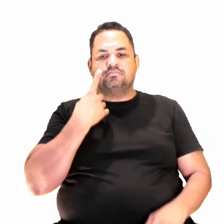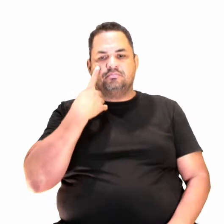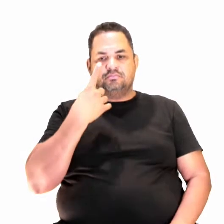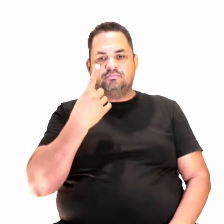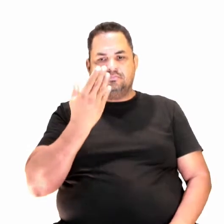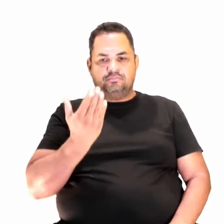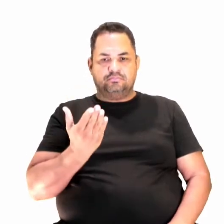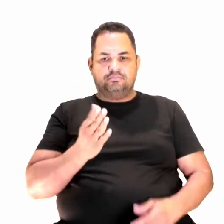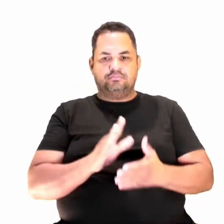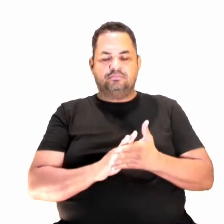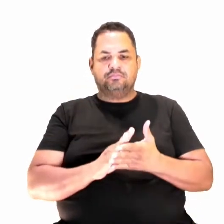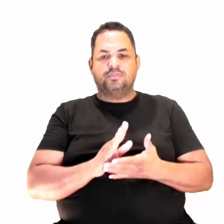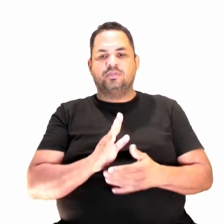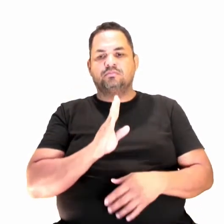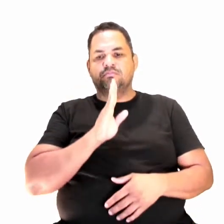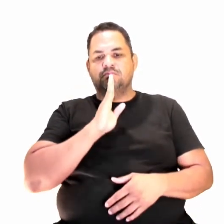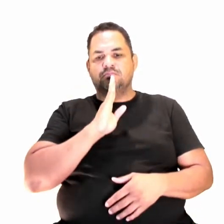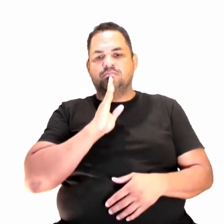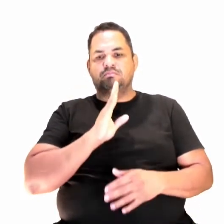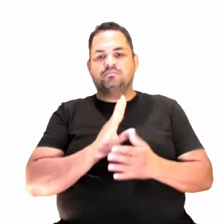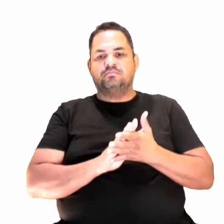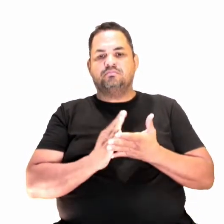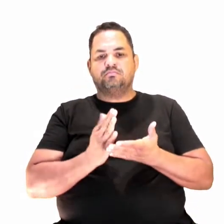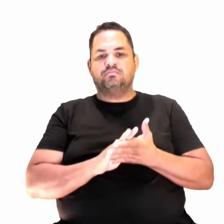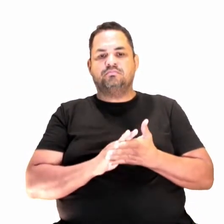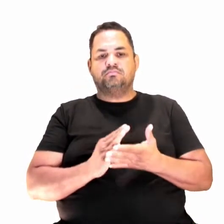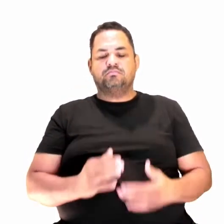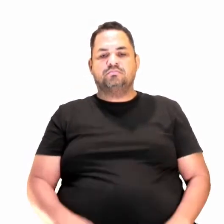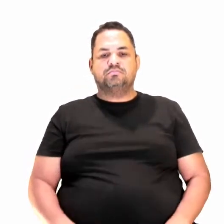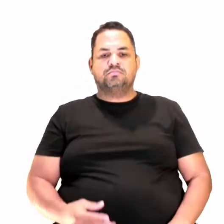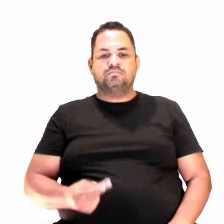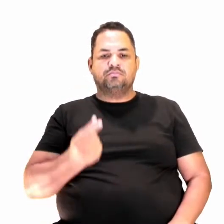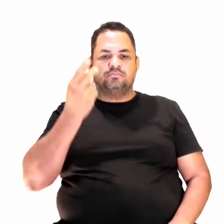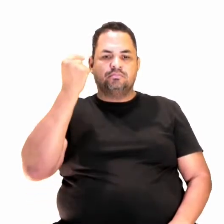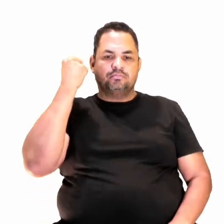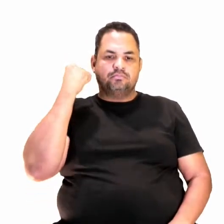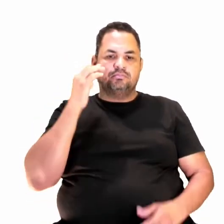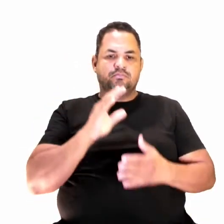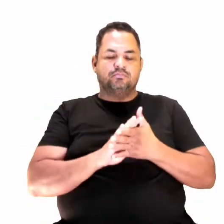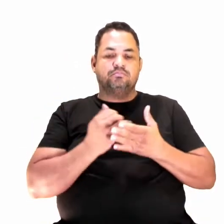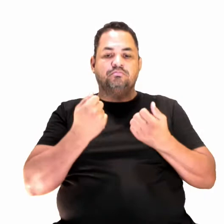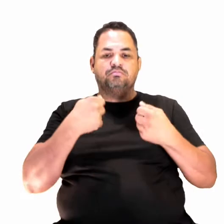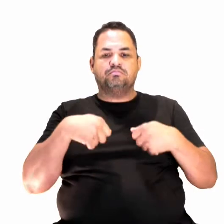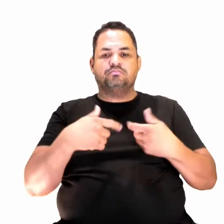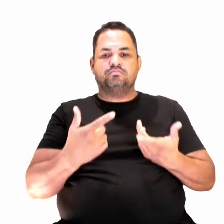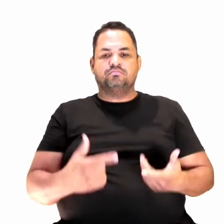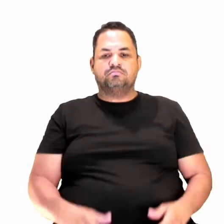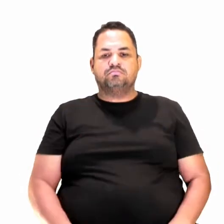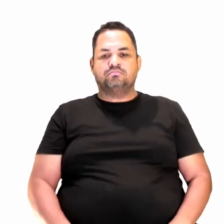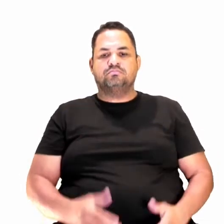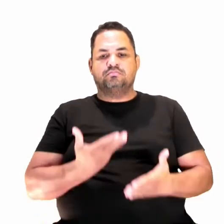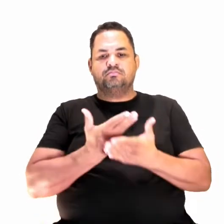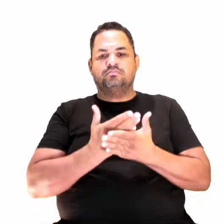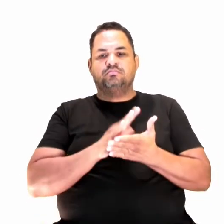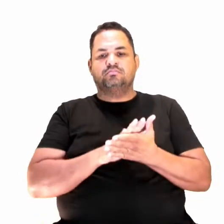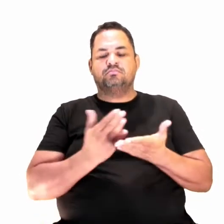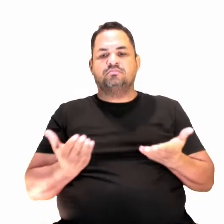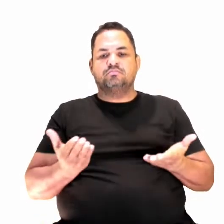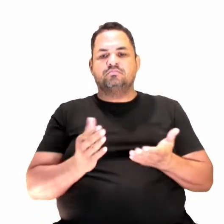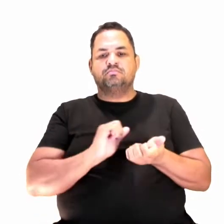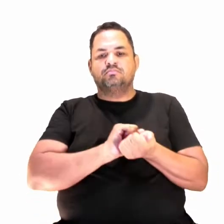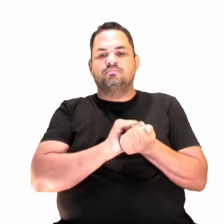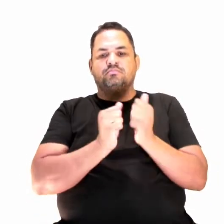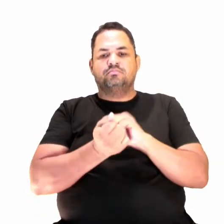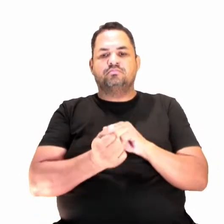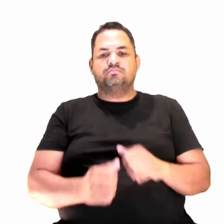could, que ele também é conhecido como o passado do can, né? Seria esse nosso poderia, mas aqui você vai adaptar a tradução.